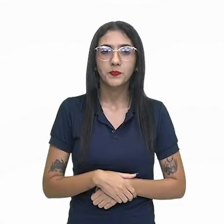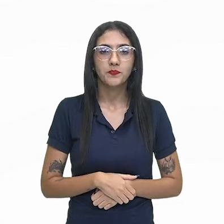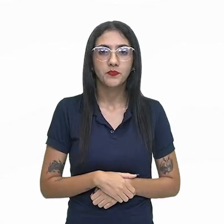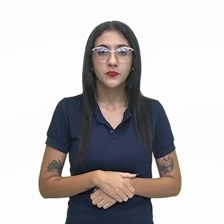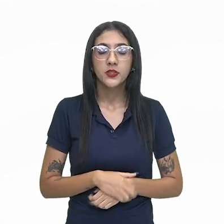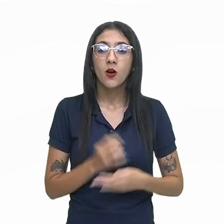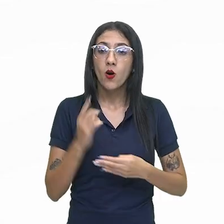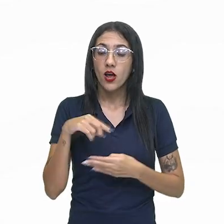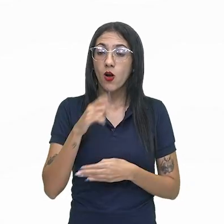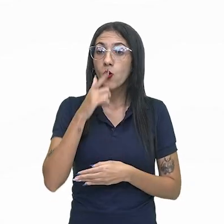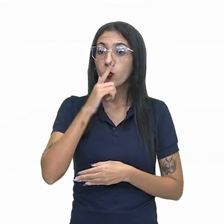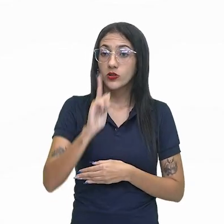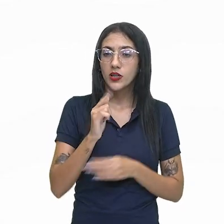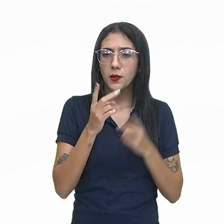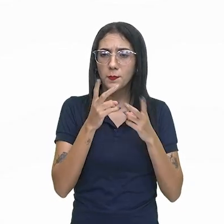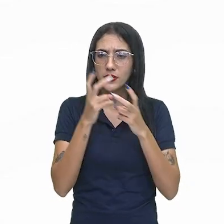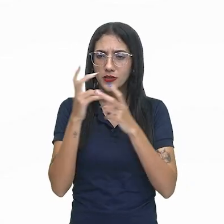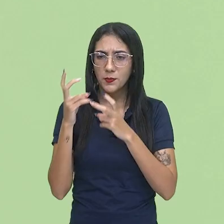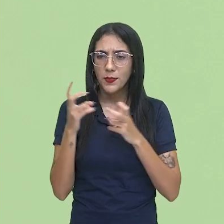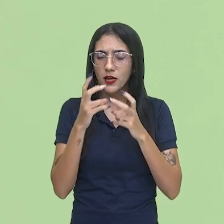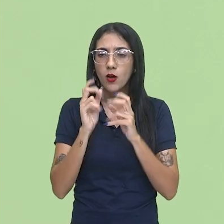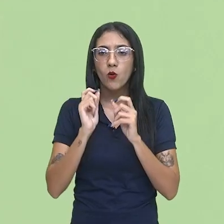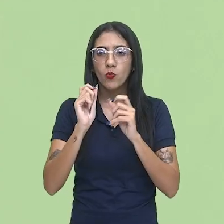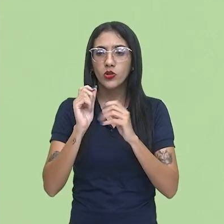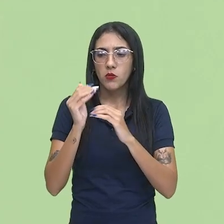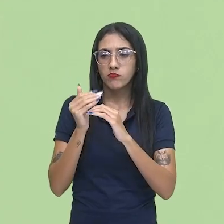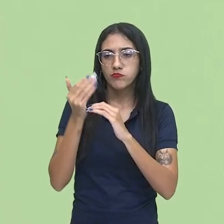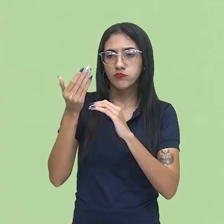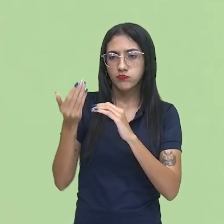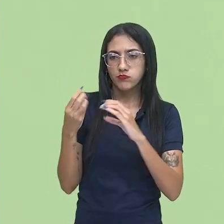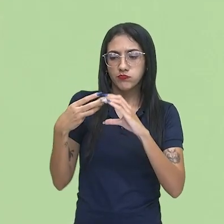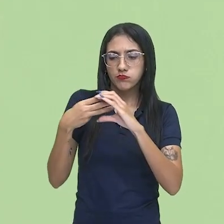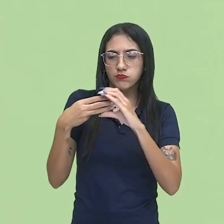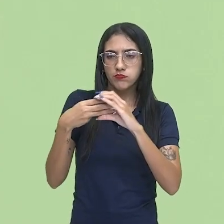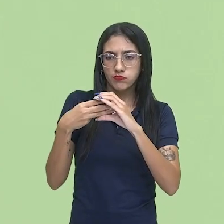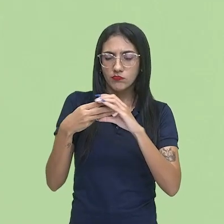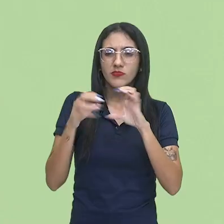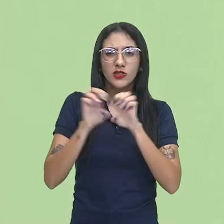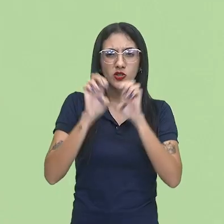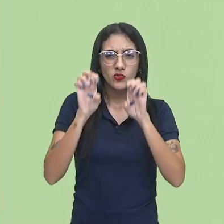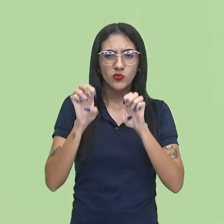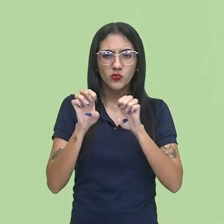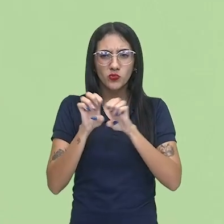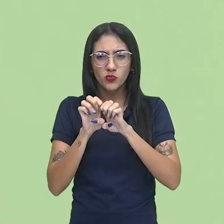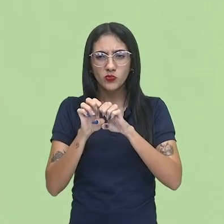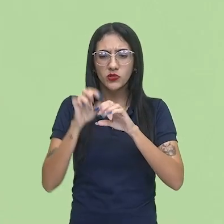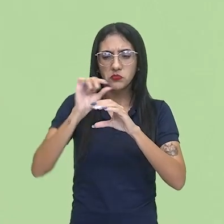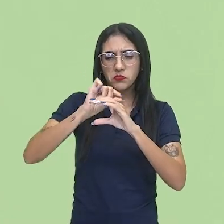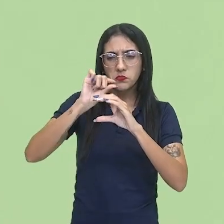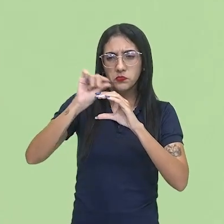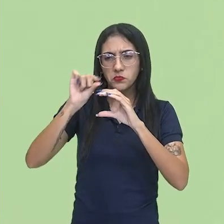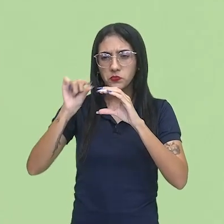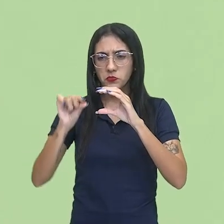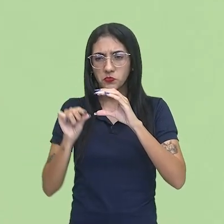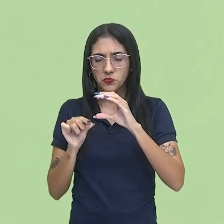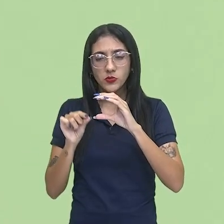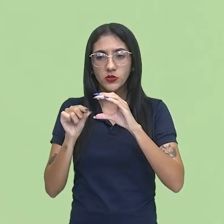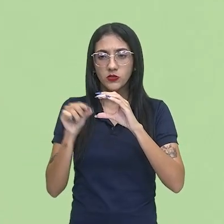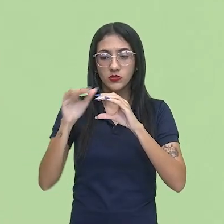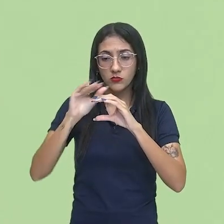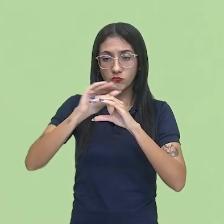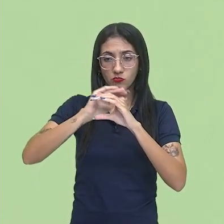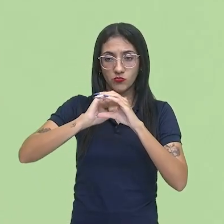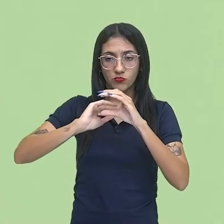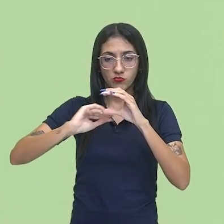conseguem captar sinais externos. Sim, através de estruturas pequenas, como glicoproteínas, que